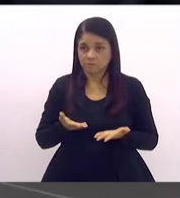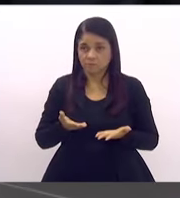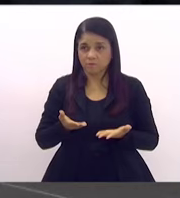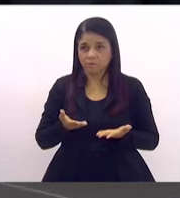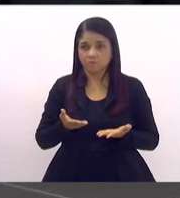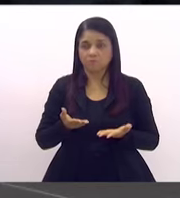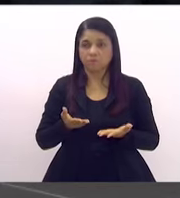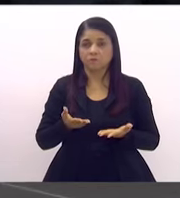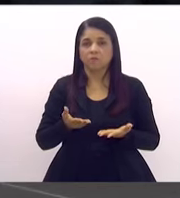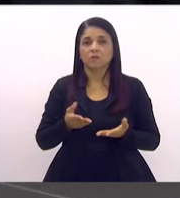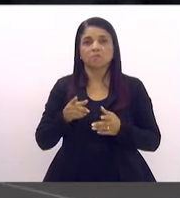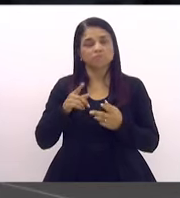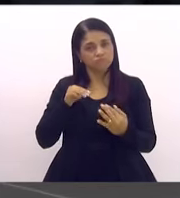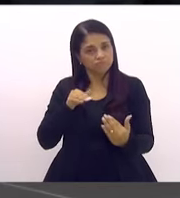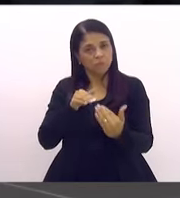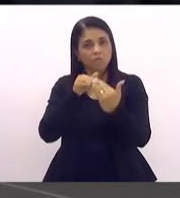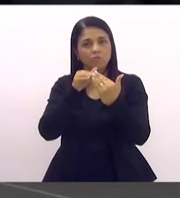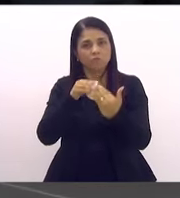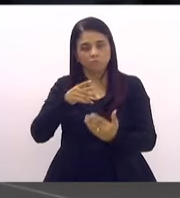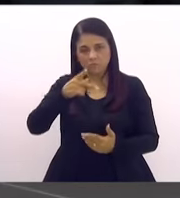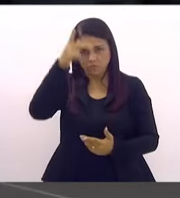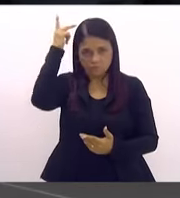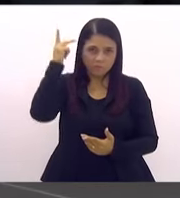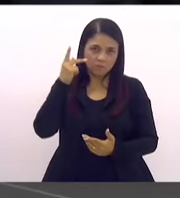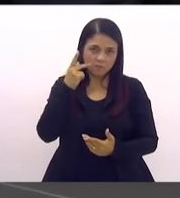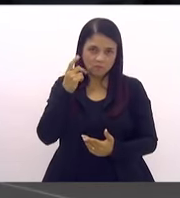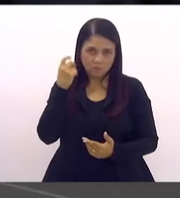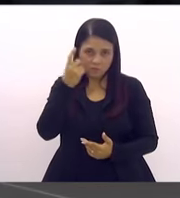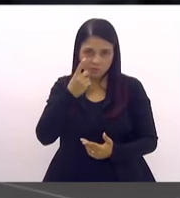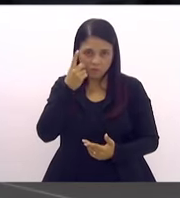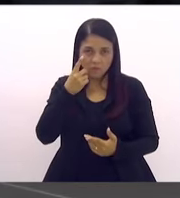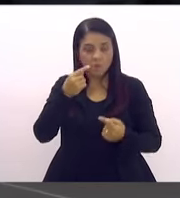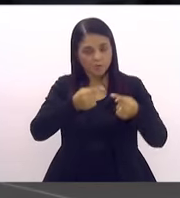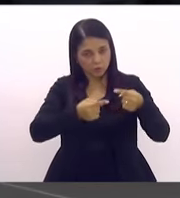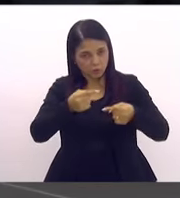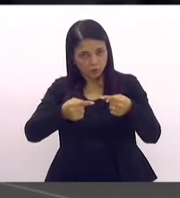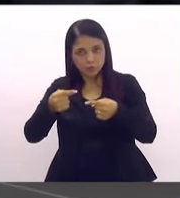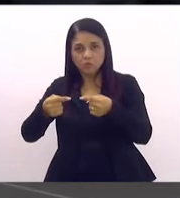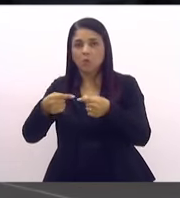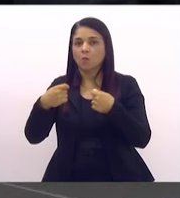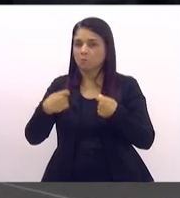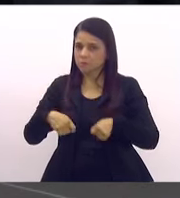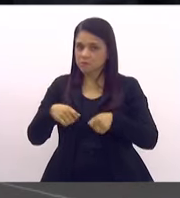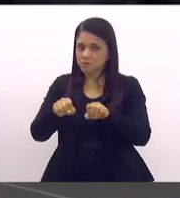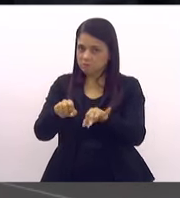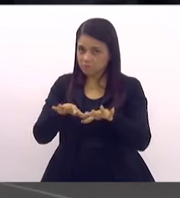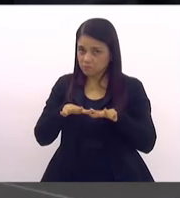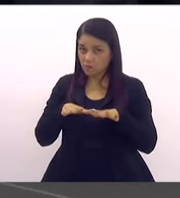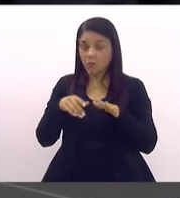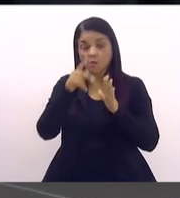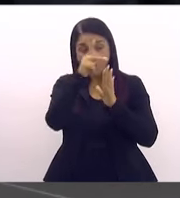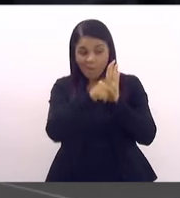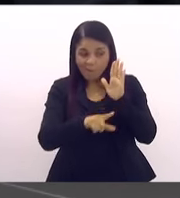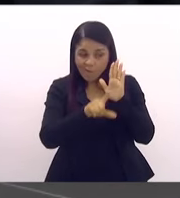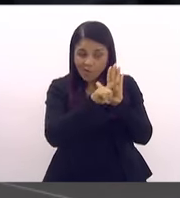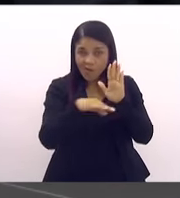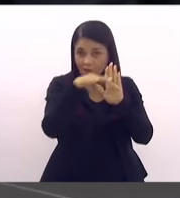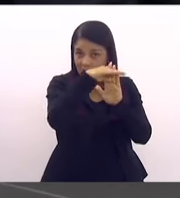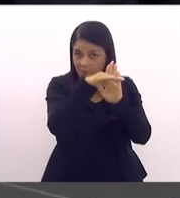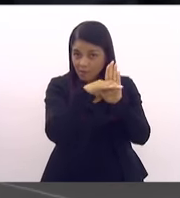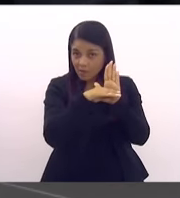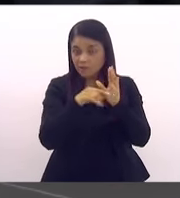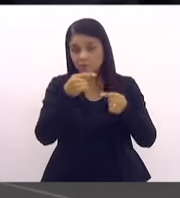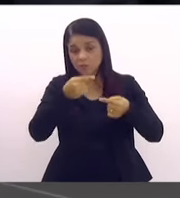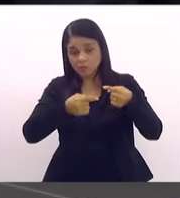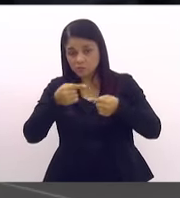faço coro aqui ao deputado Luiz Paulo, que é uma discussão relevante que nós façamos. E que bom que veio esse projeto em pauta, porque a discussão,